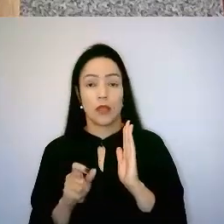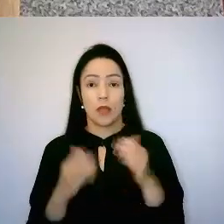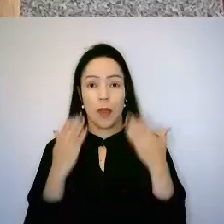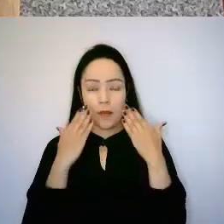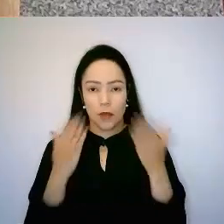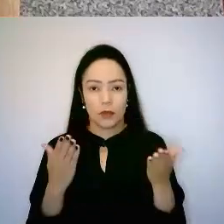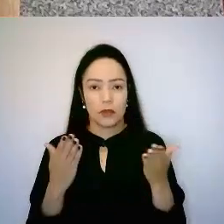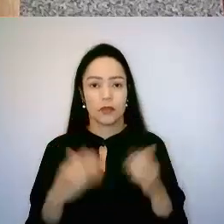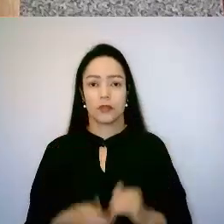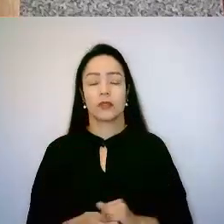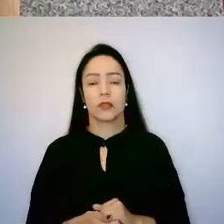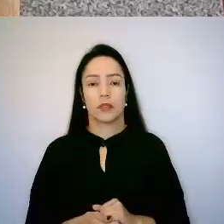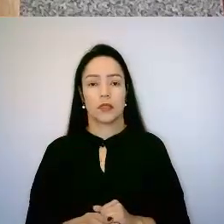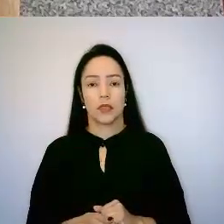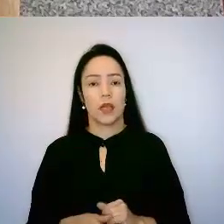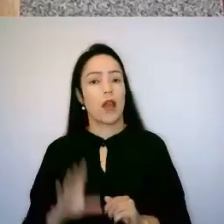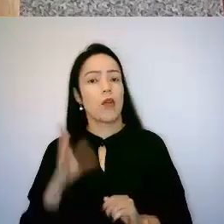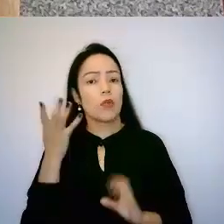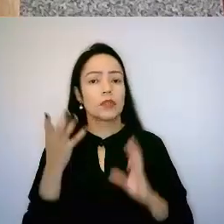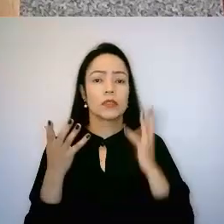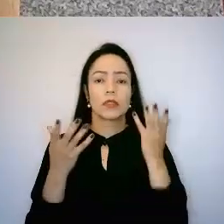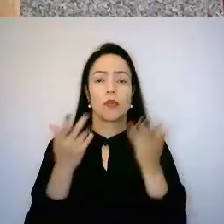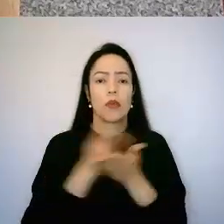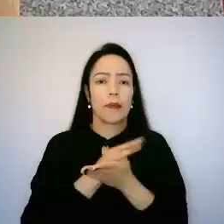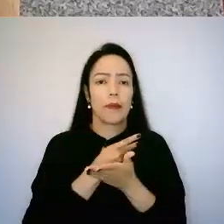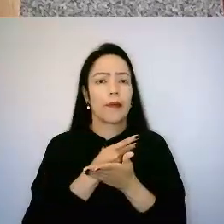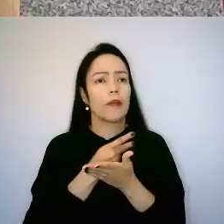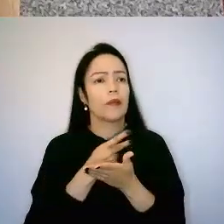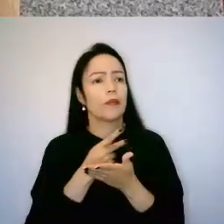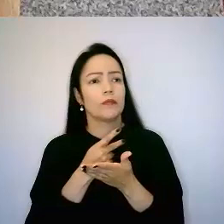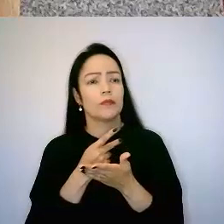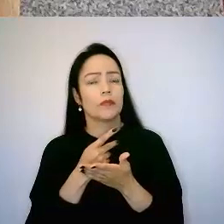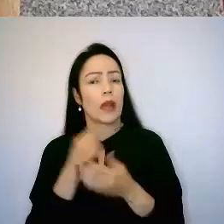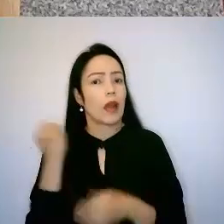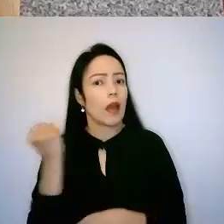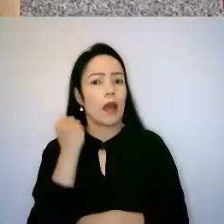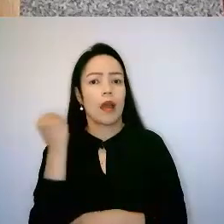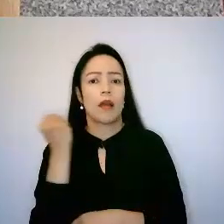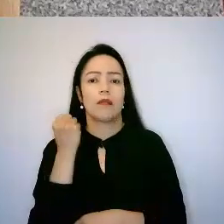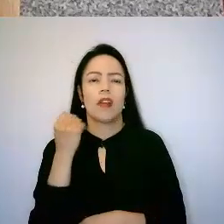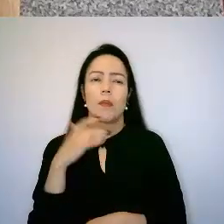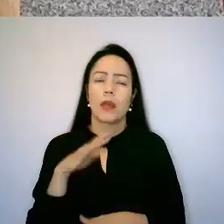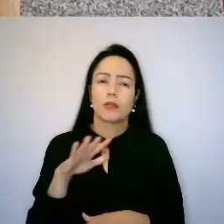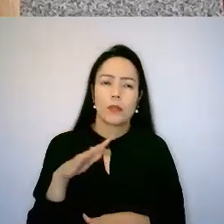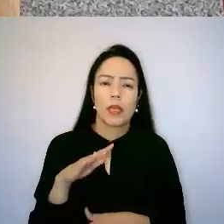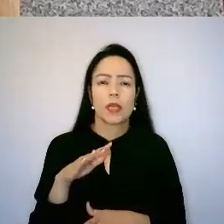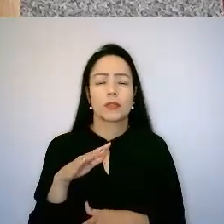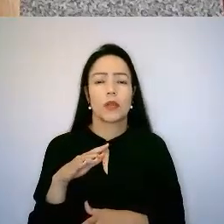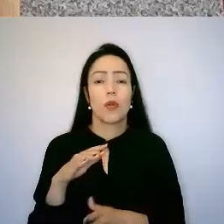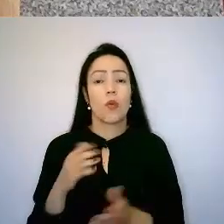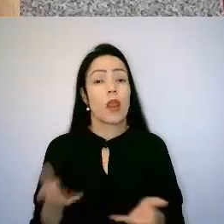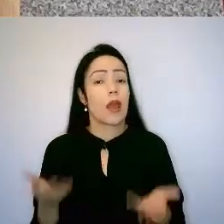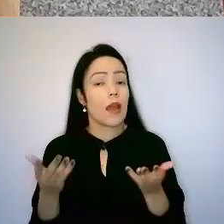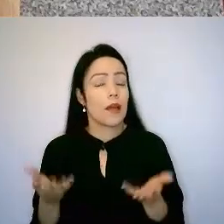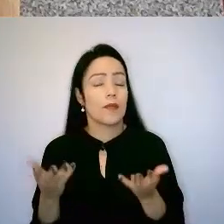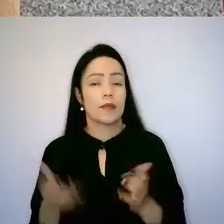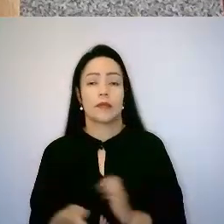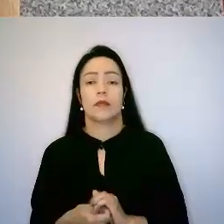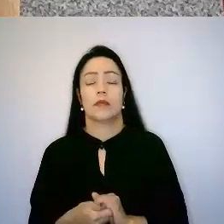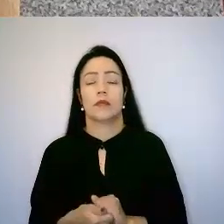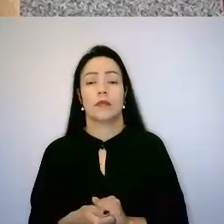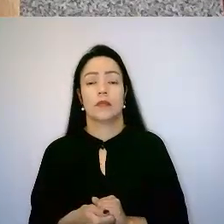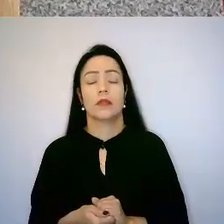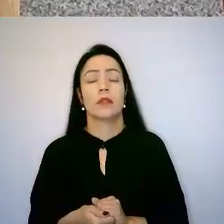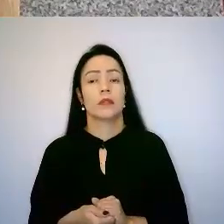que teria havido qualquer tipo de falta grave média ou leve ou seja não há aqui que se falar em qualquer tipo de empecilho quanto a Progressão de